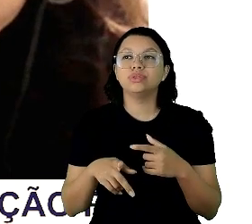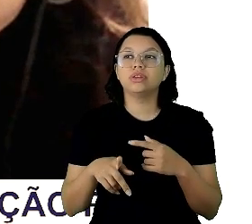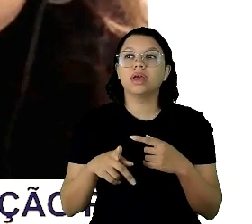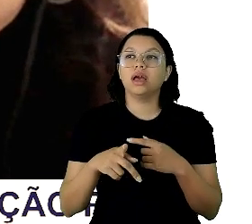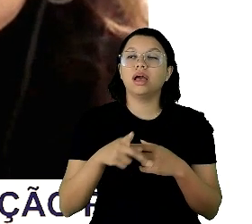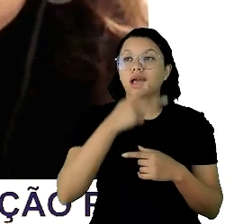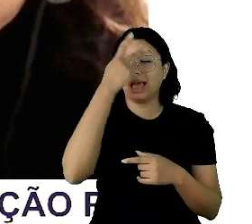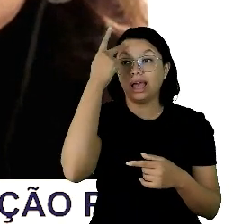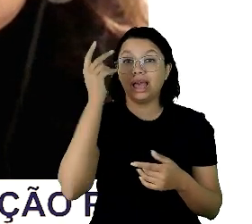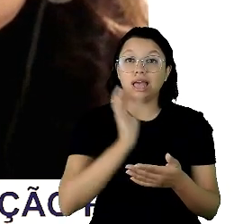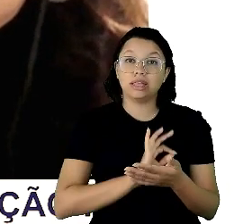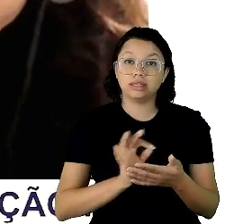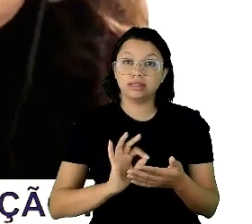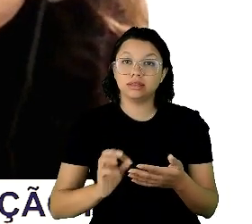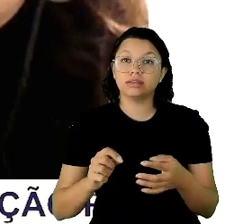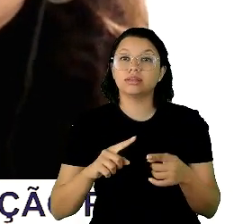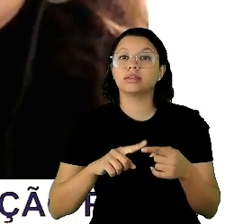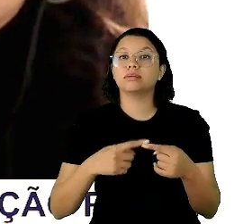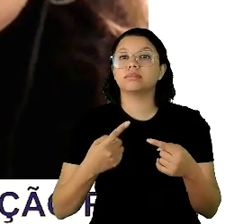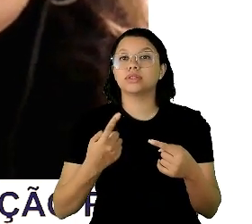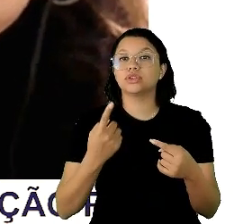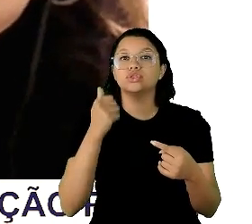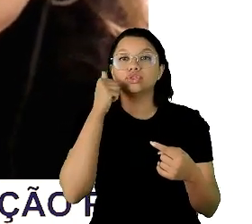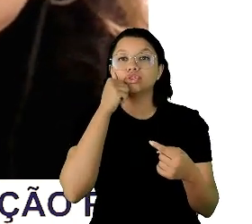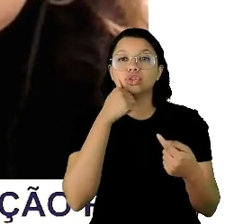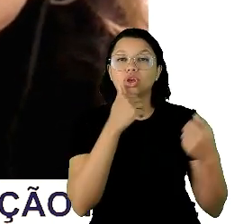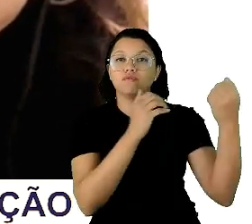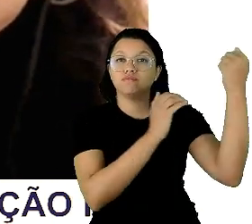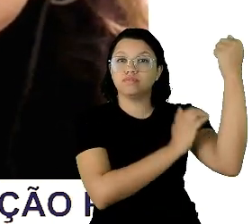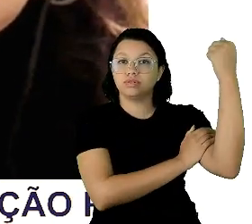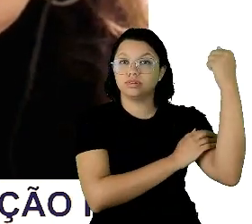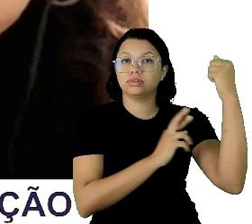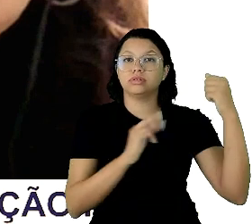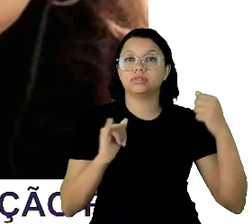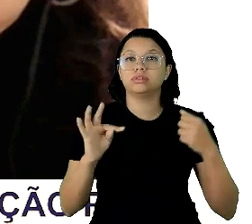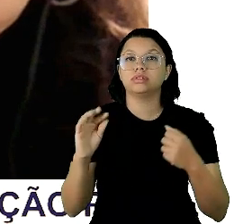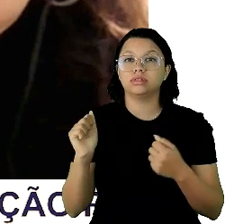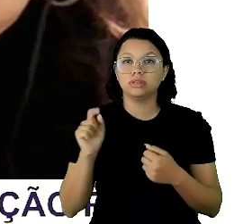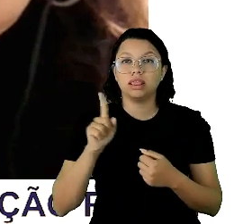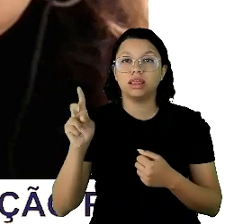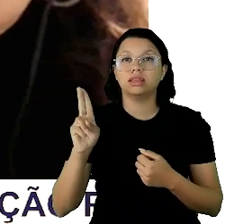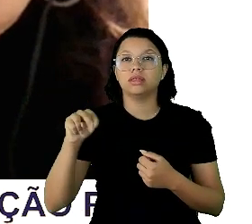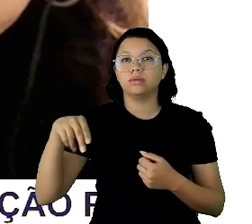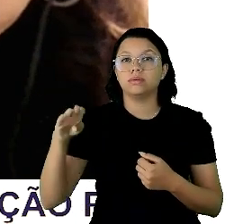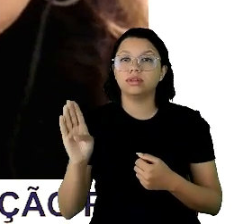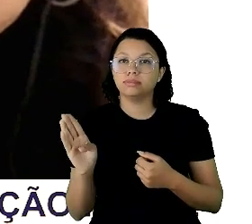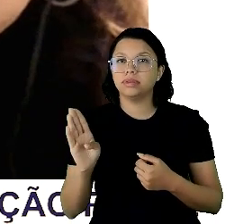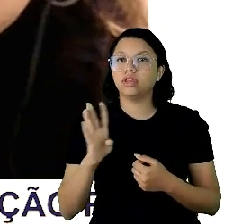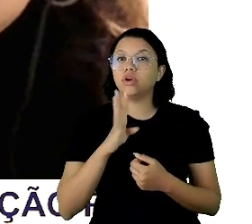feminista, Rita, da UNB, bastante conhecida, e que ela é contra